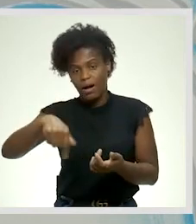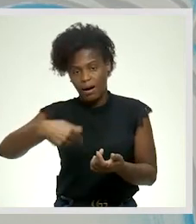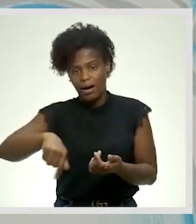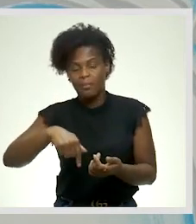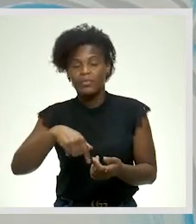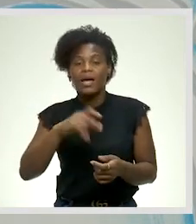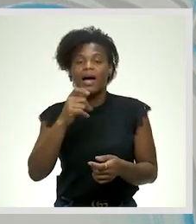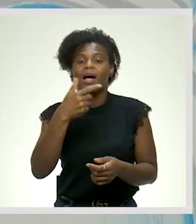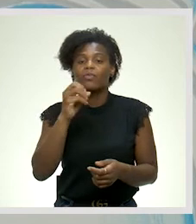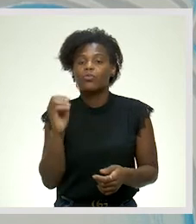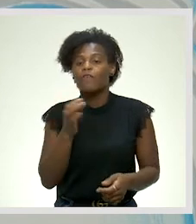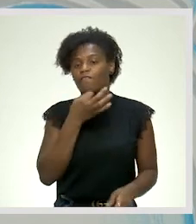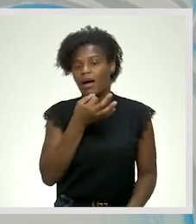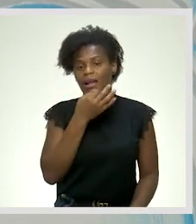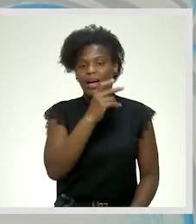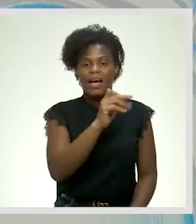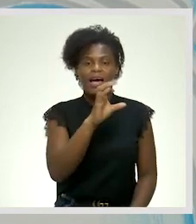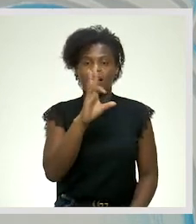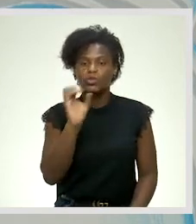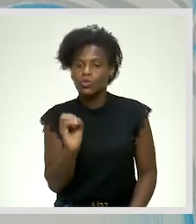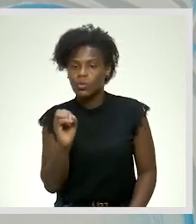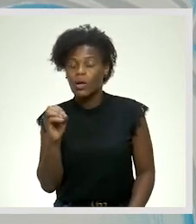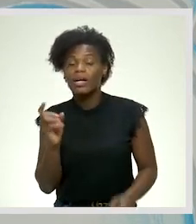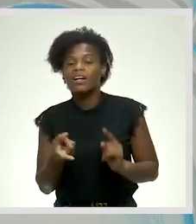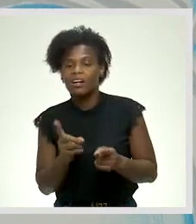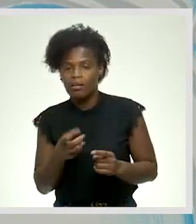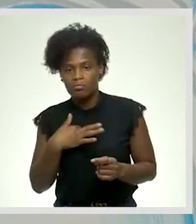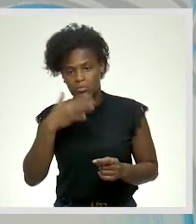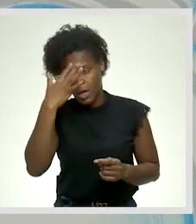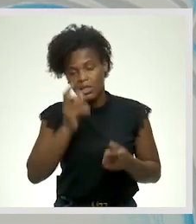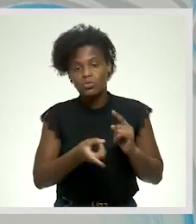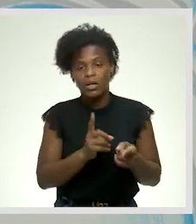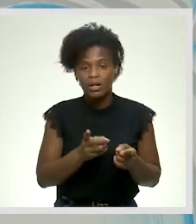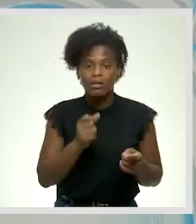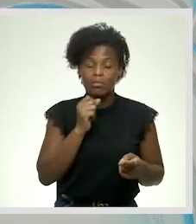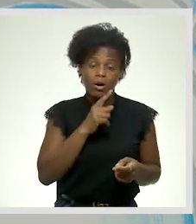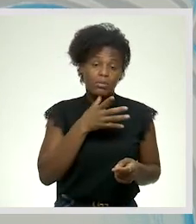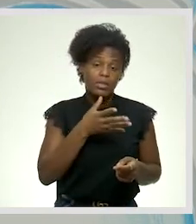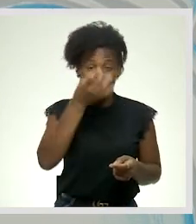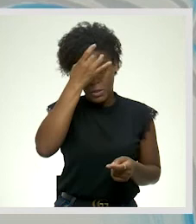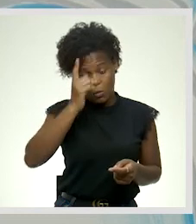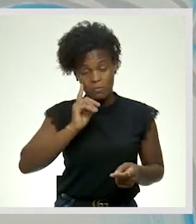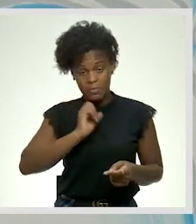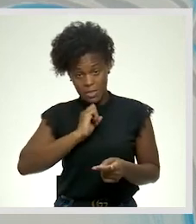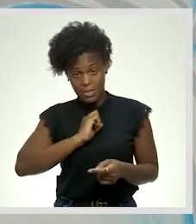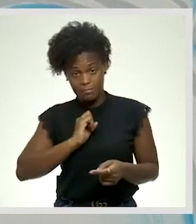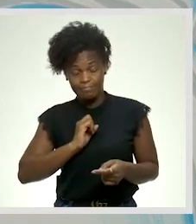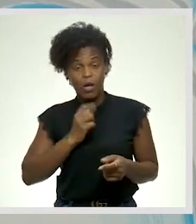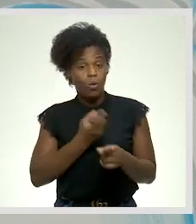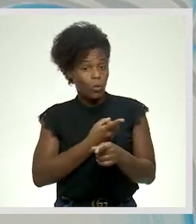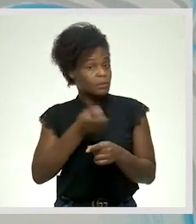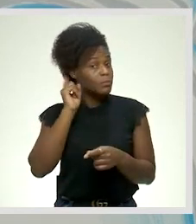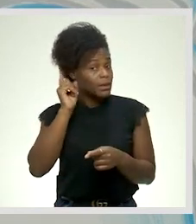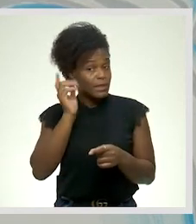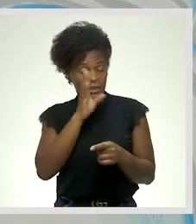do ato de fala, acho que. Podia ser, considero que, ou na minha opinião, uma coisa muito importante. Se